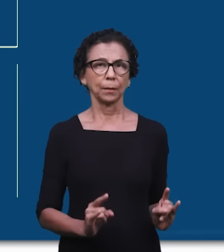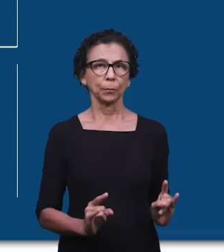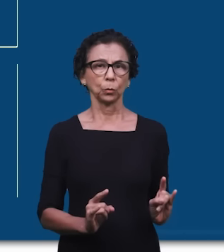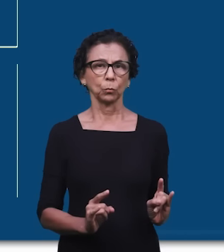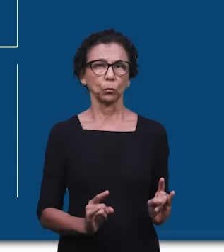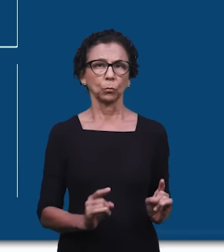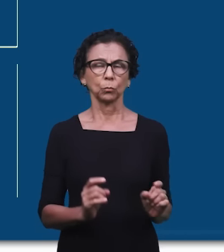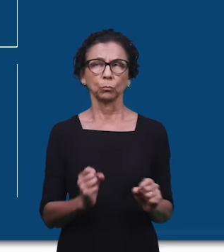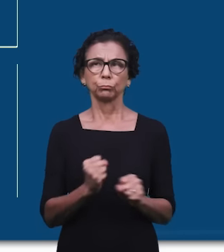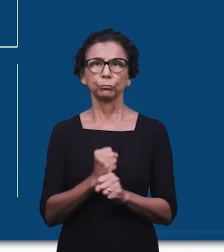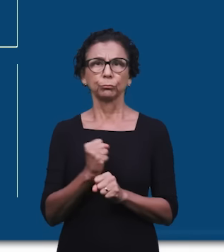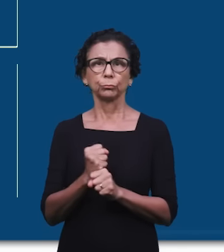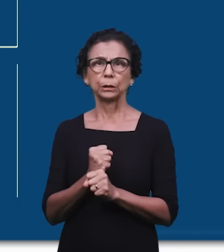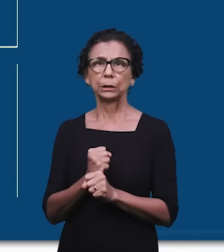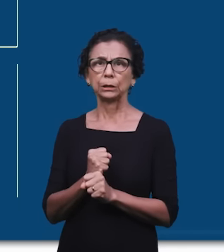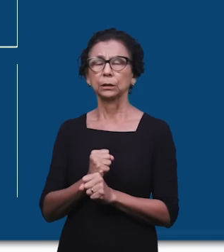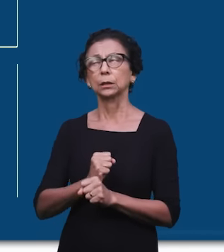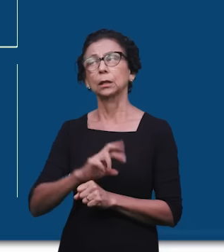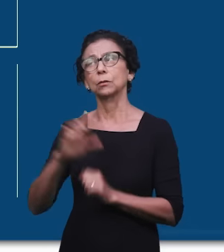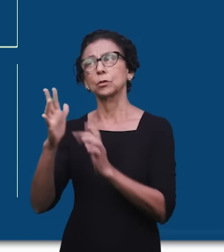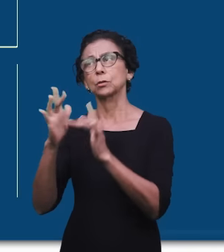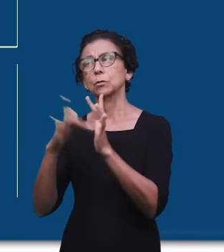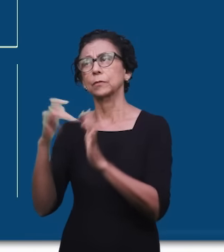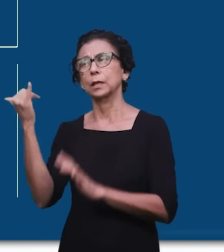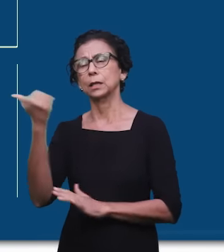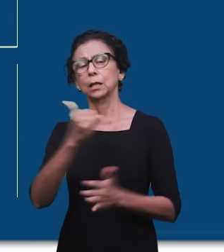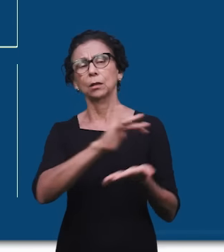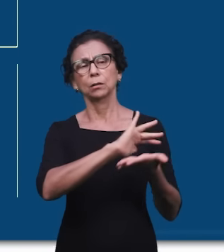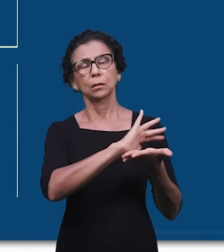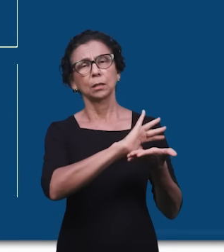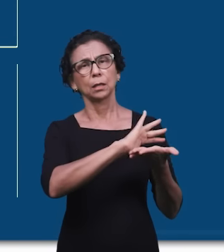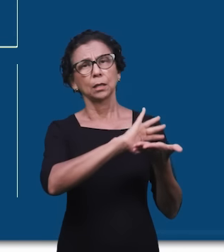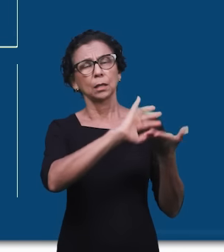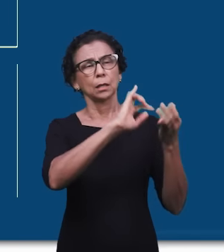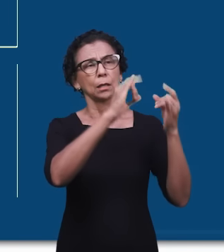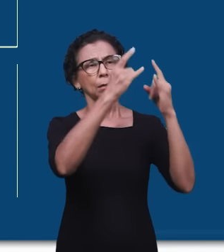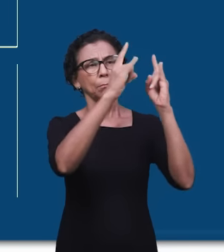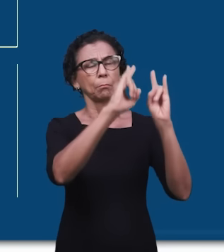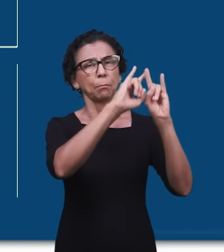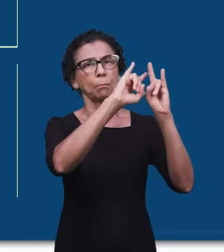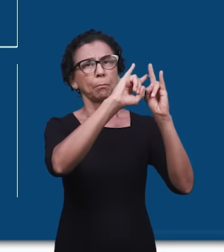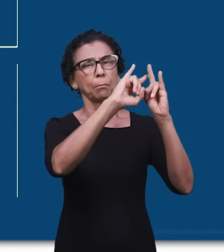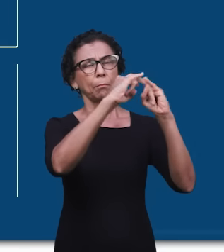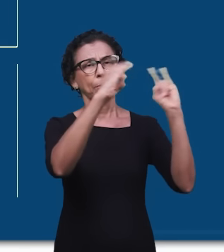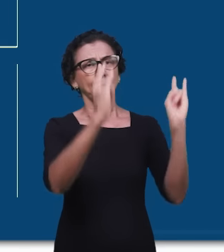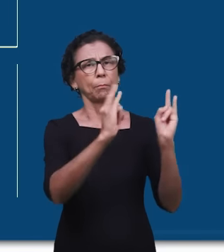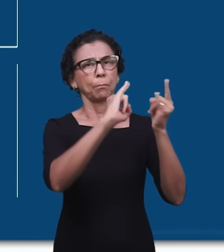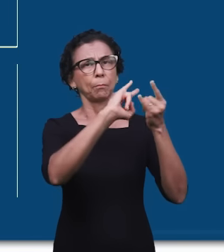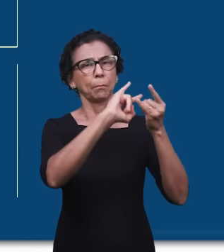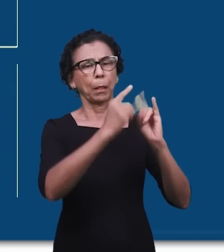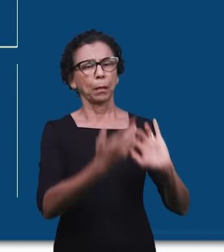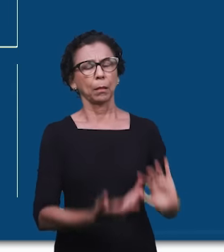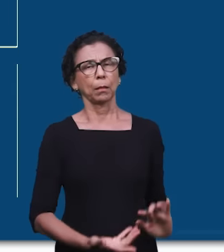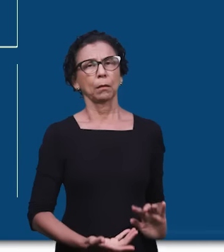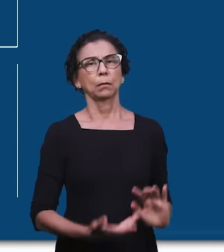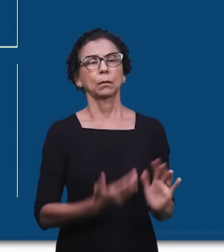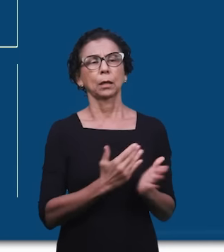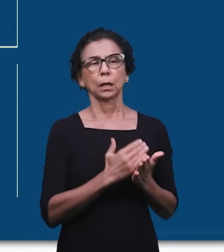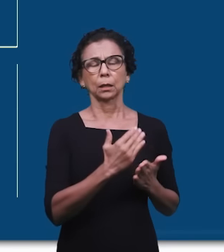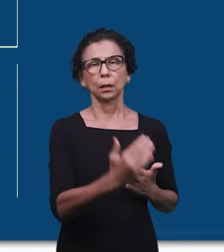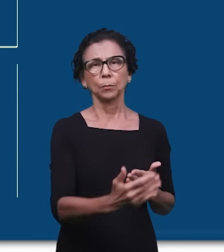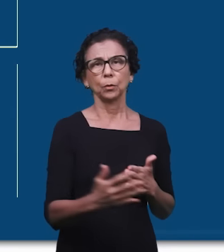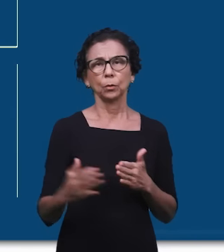O sacerdote não era mais o sacerdote segundo a linhagem arônica, mas era o sacerdote eterno,